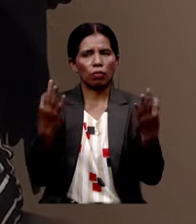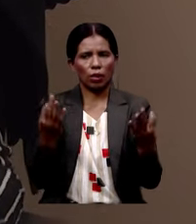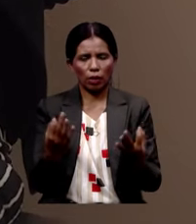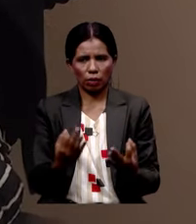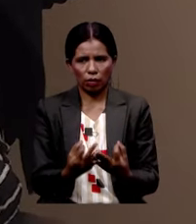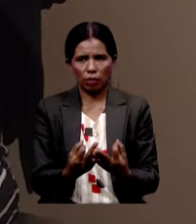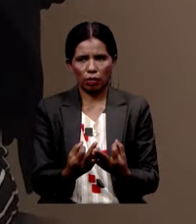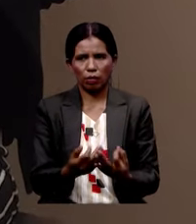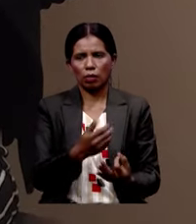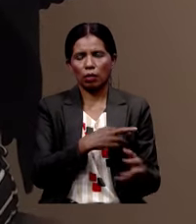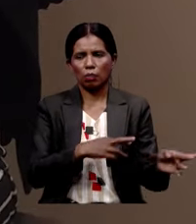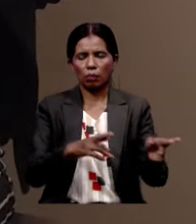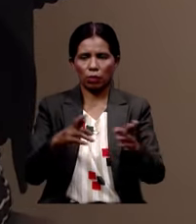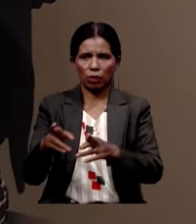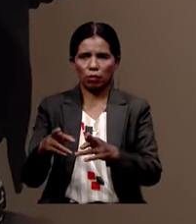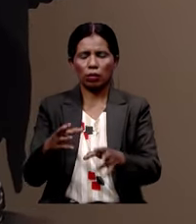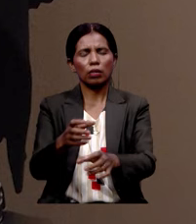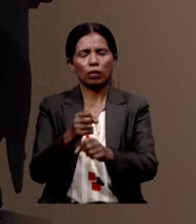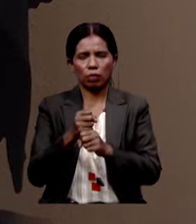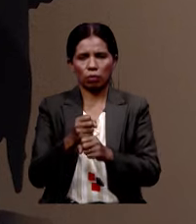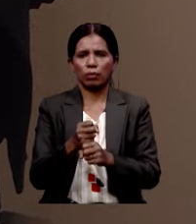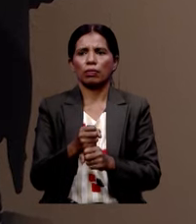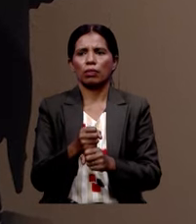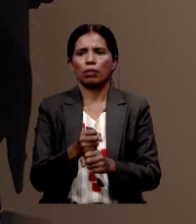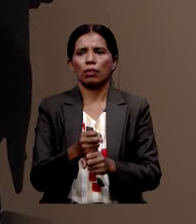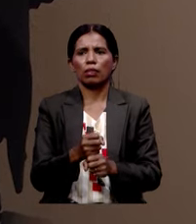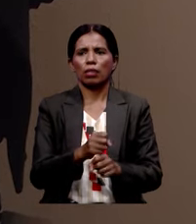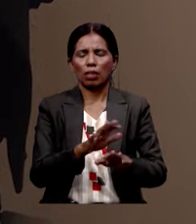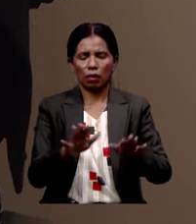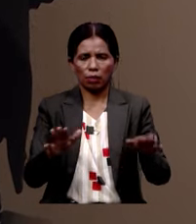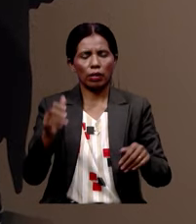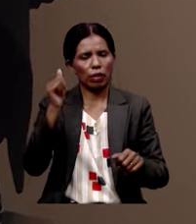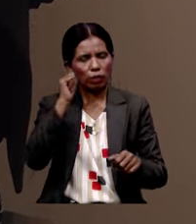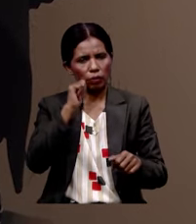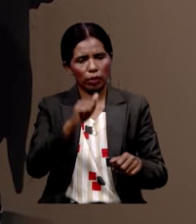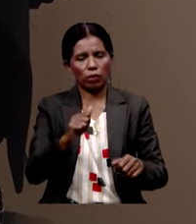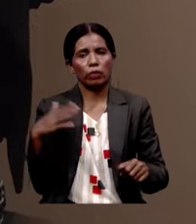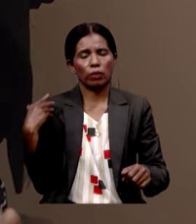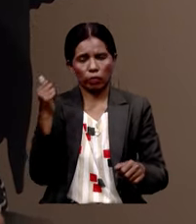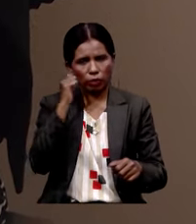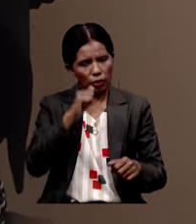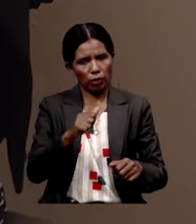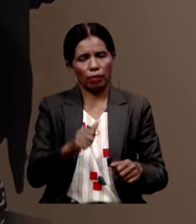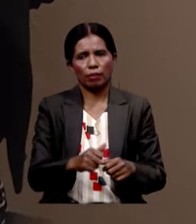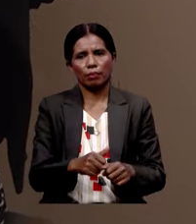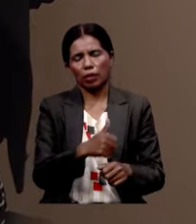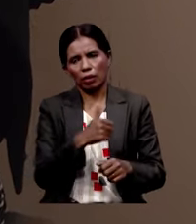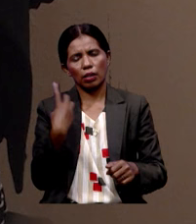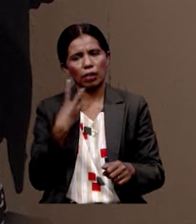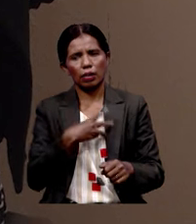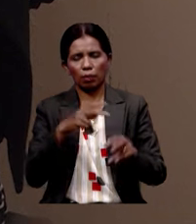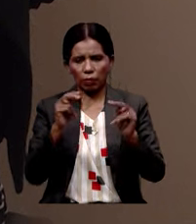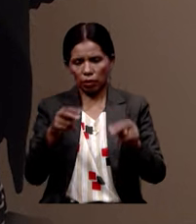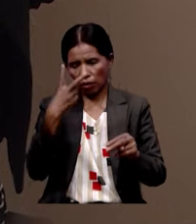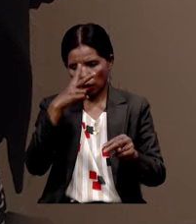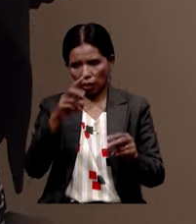be sira pronto aku sima kondisaun la barak fetu nian ia parte sielo kita mas precisa